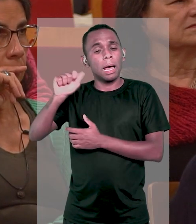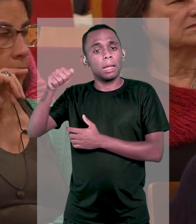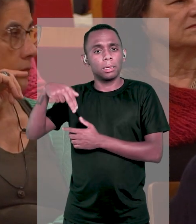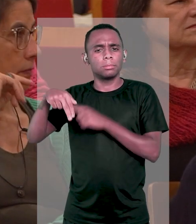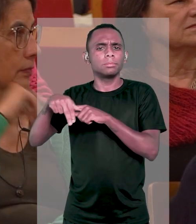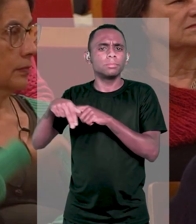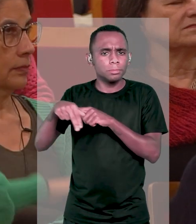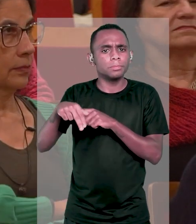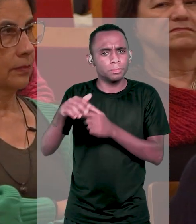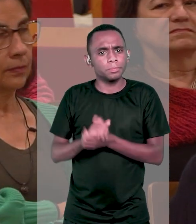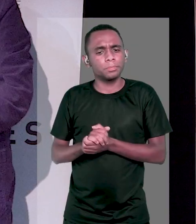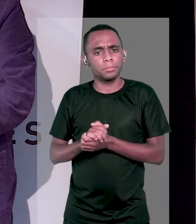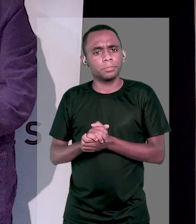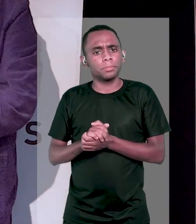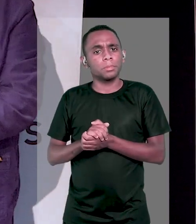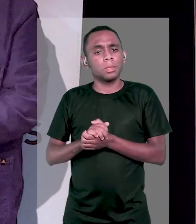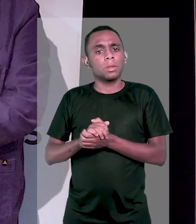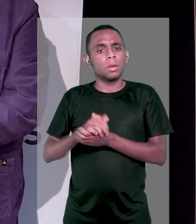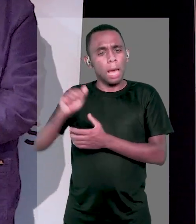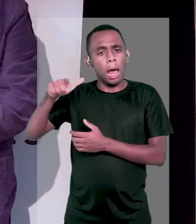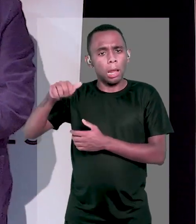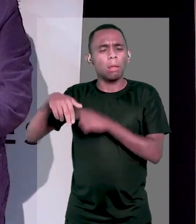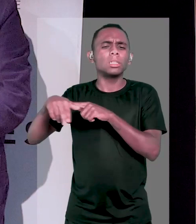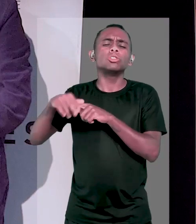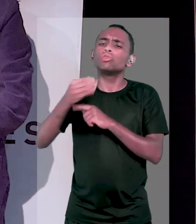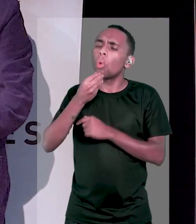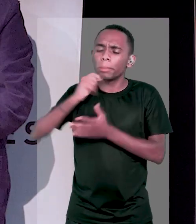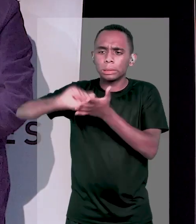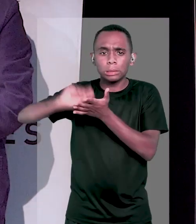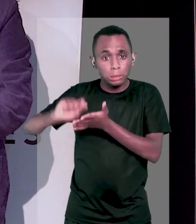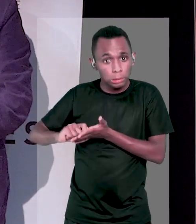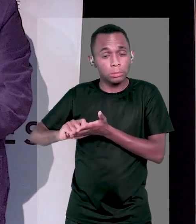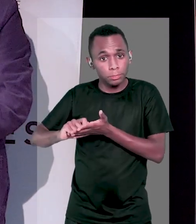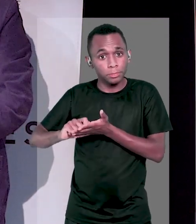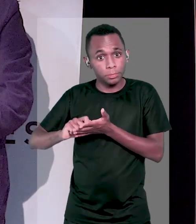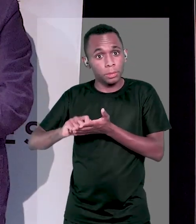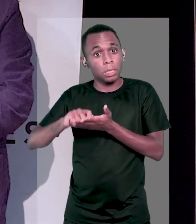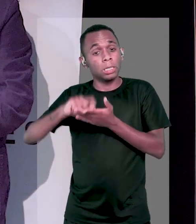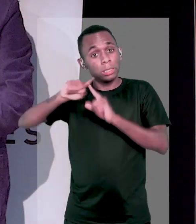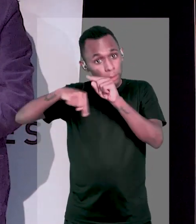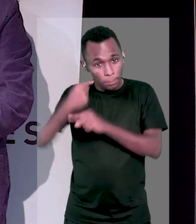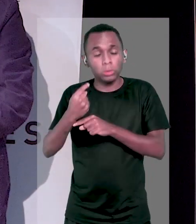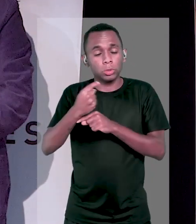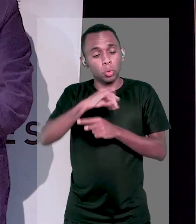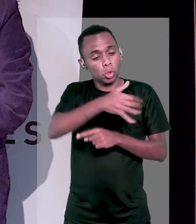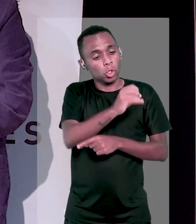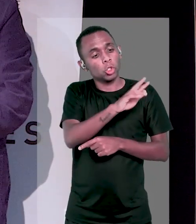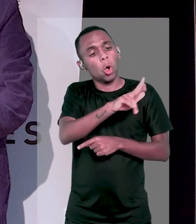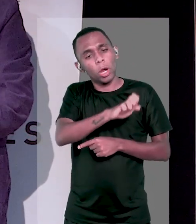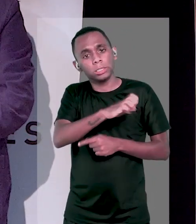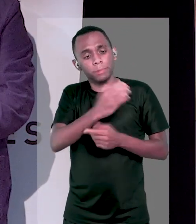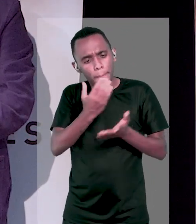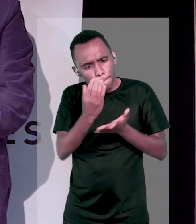gente busca sempre a ideia da verdade. Eu pensei isso pelo seguinte, conversando com o Jorge Collier no avião, me lembrei da